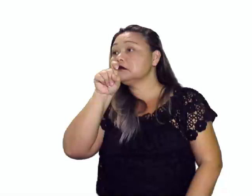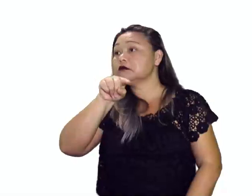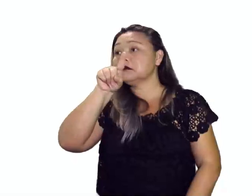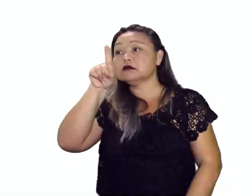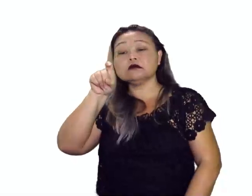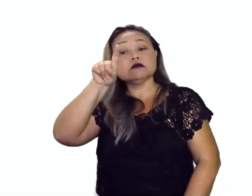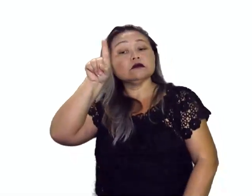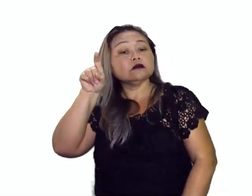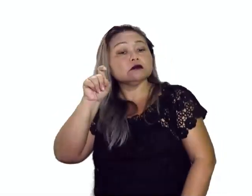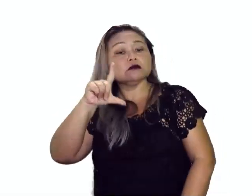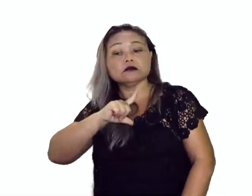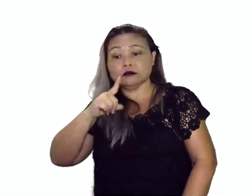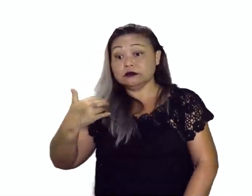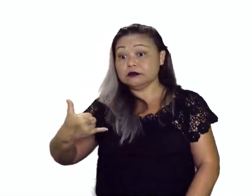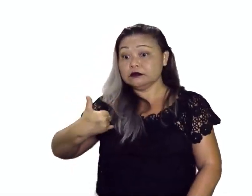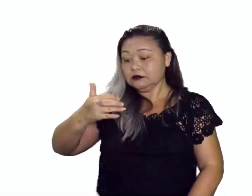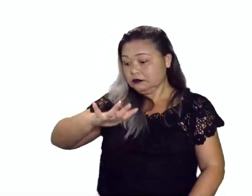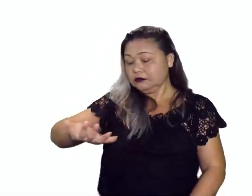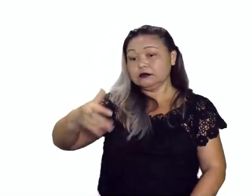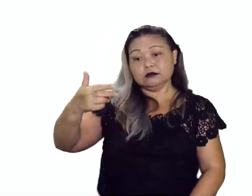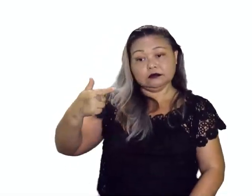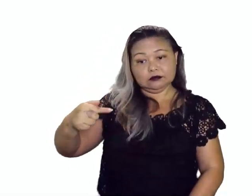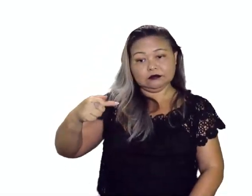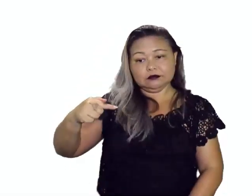As crianças dos 7 anos perguntam tudo.